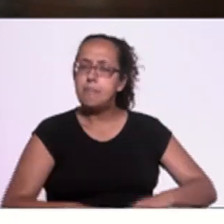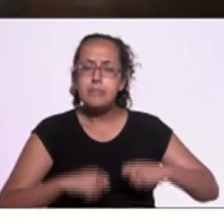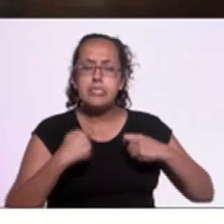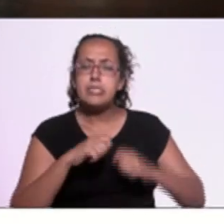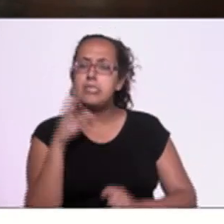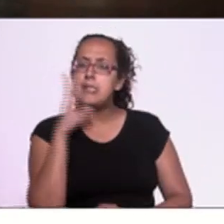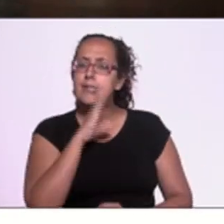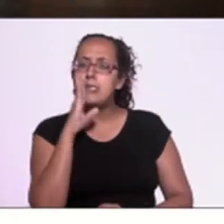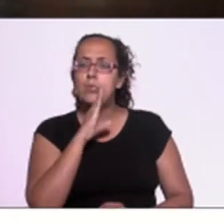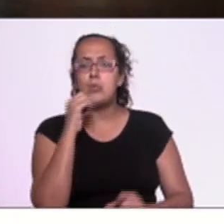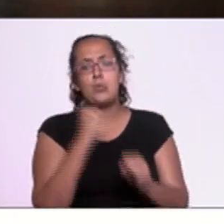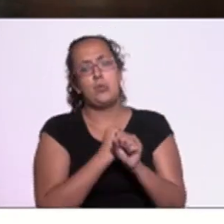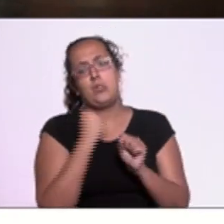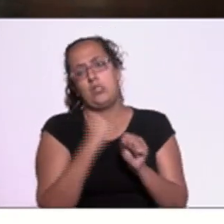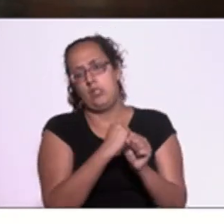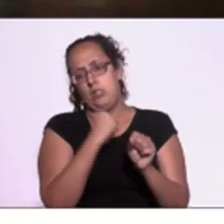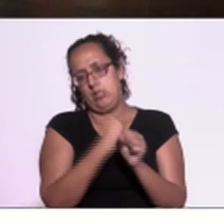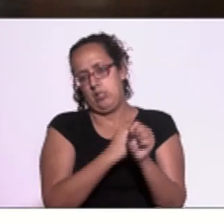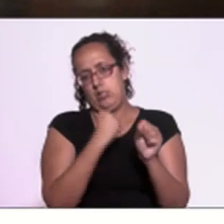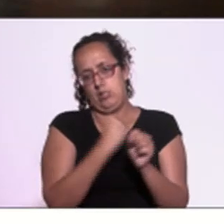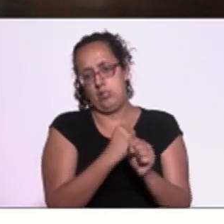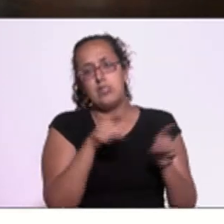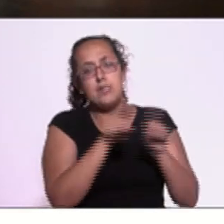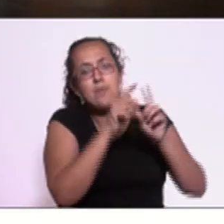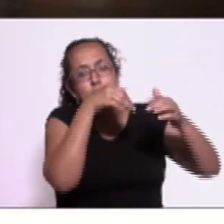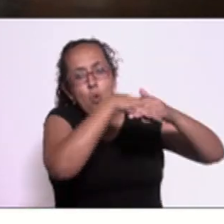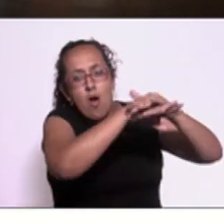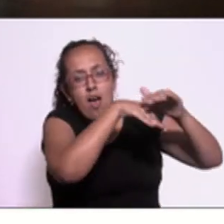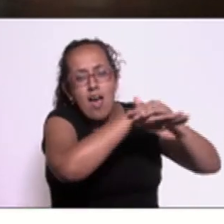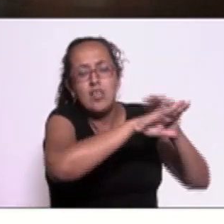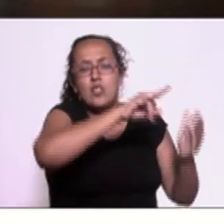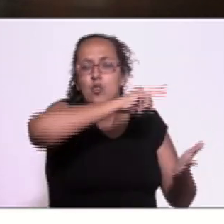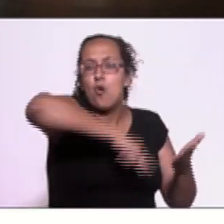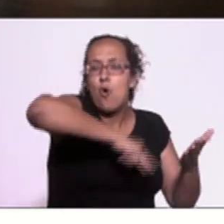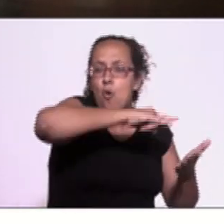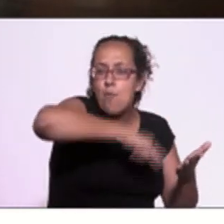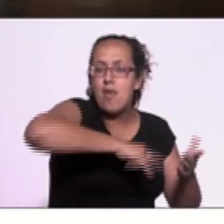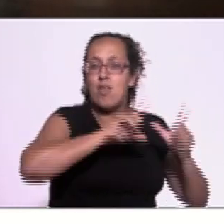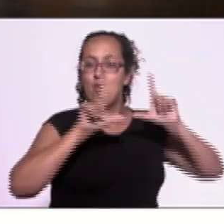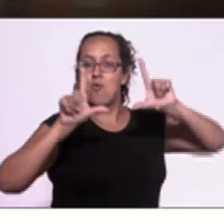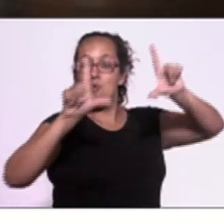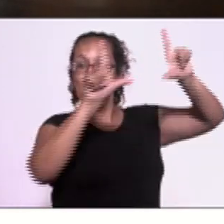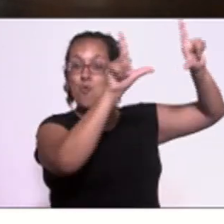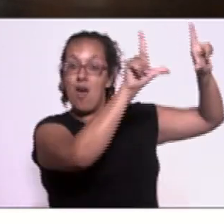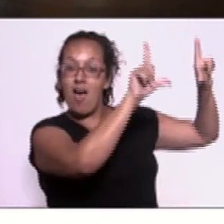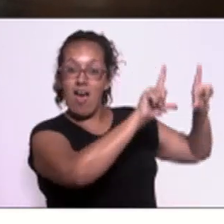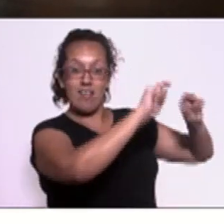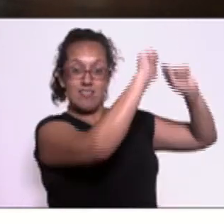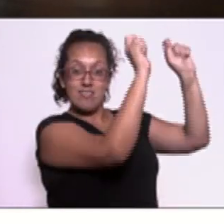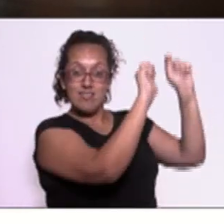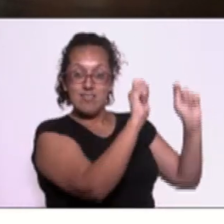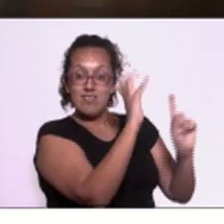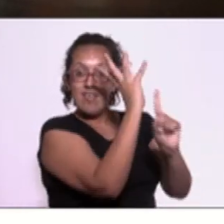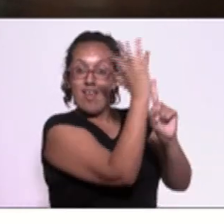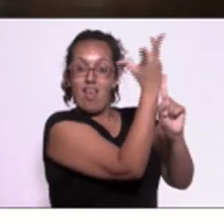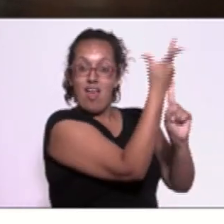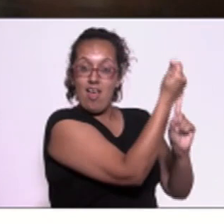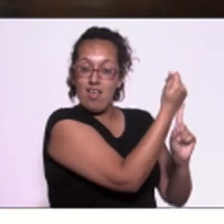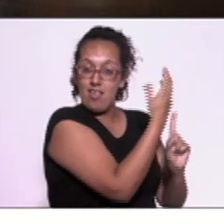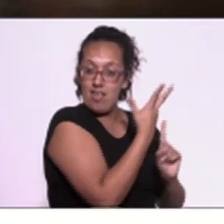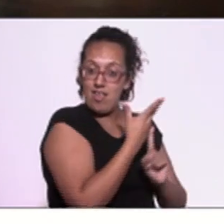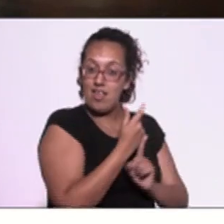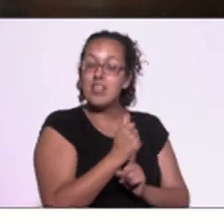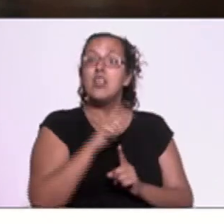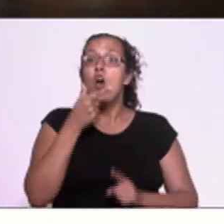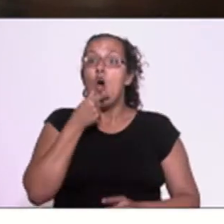restaurado, sobretudo seu acervo museológico, composto por quadros e esculturas de artistas como